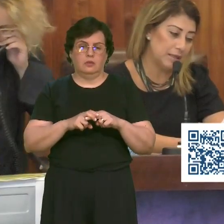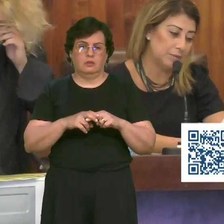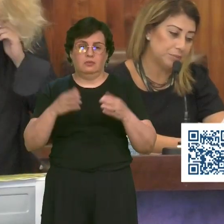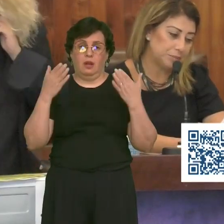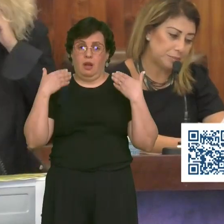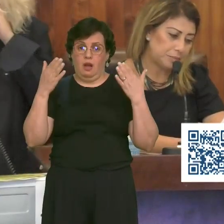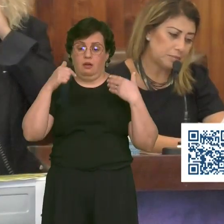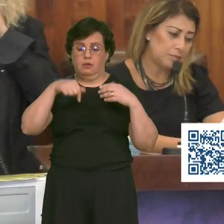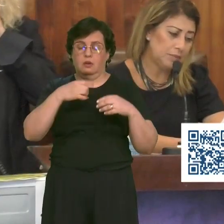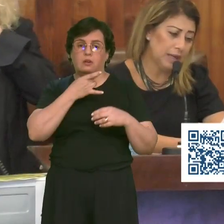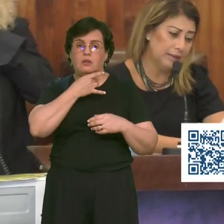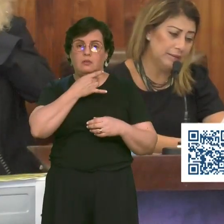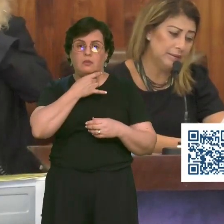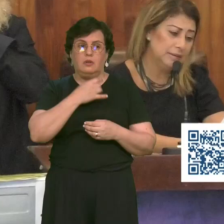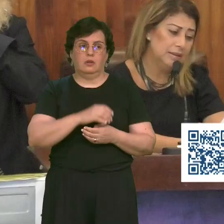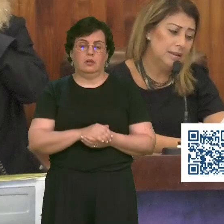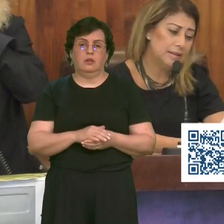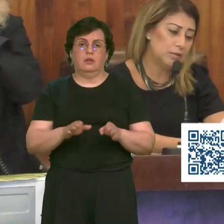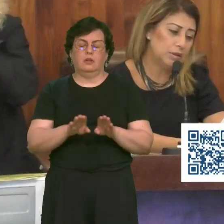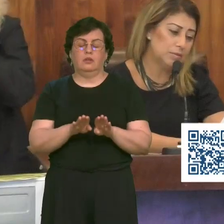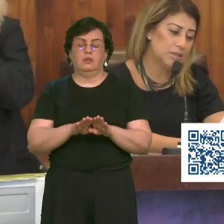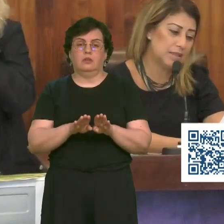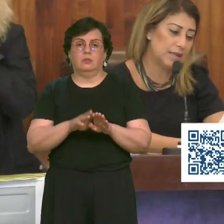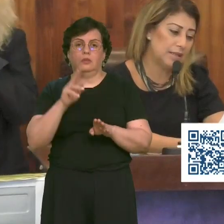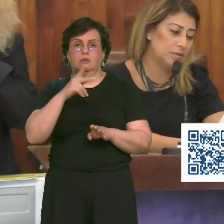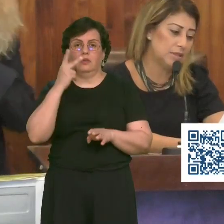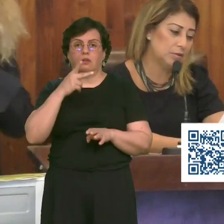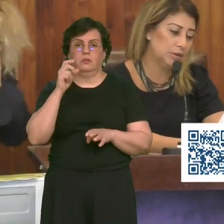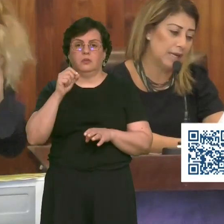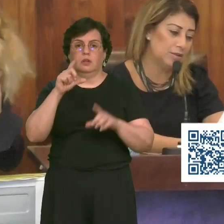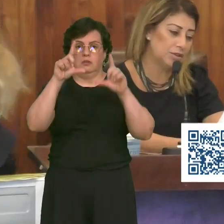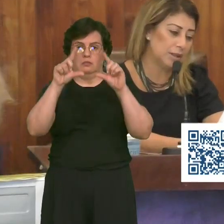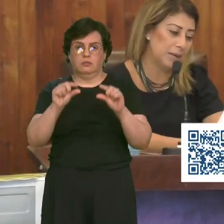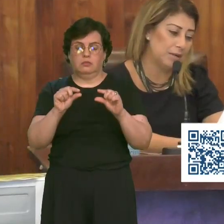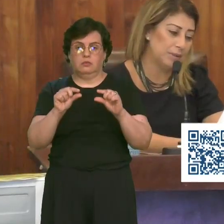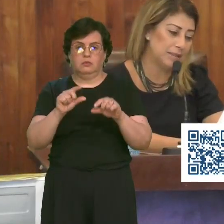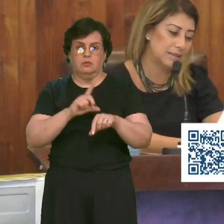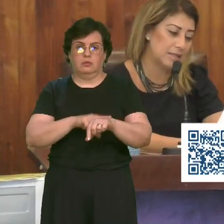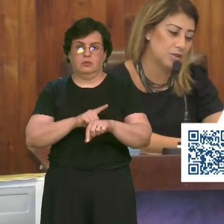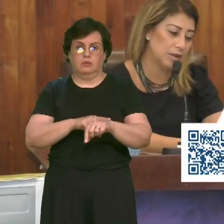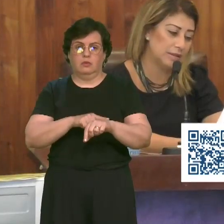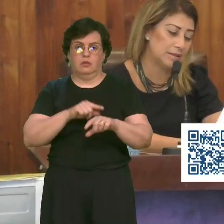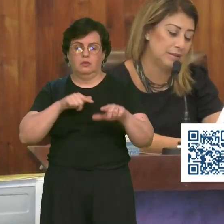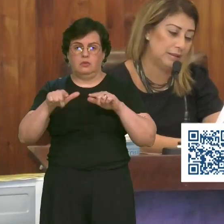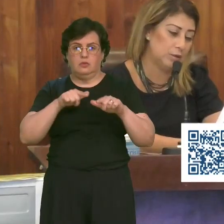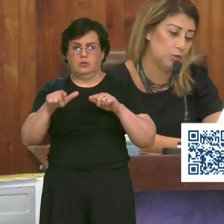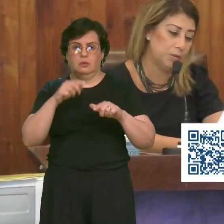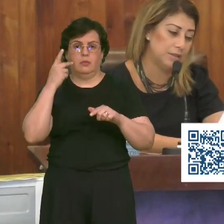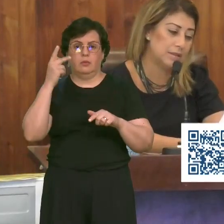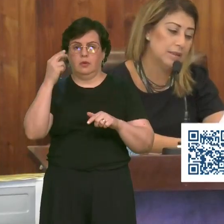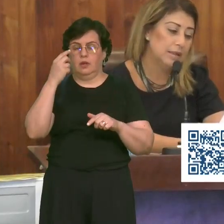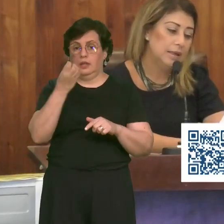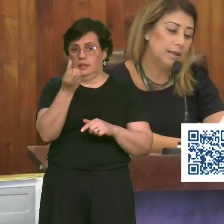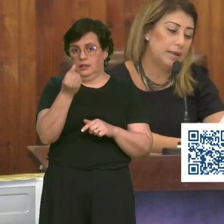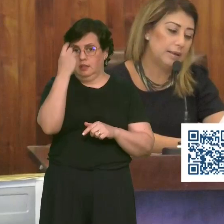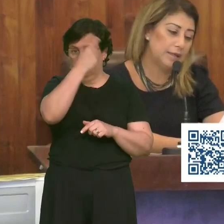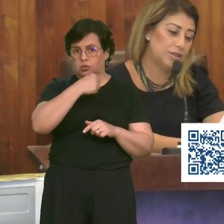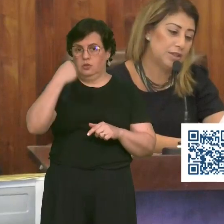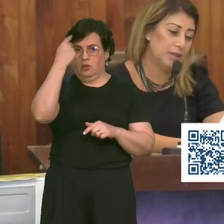calor em Marília ainda ressaltamos que a redução do horário de trabalho para 6 horas ininterruptas